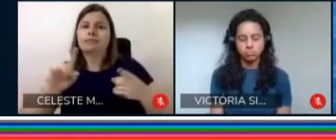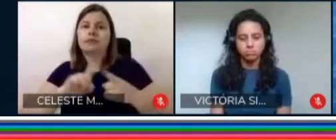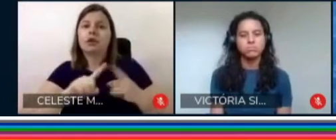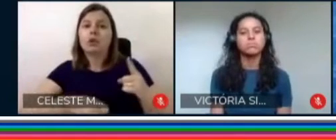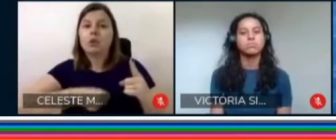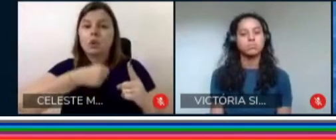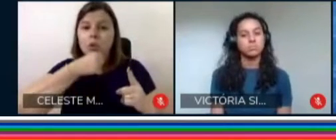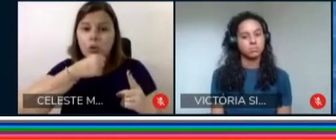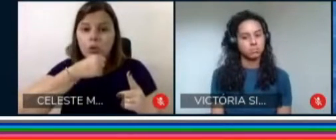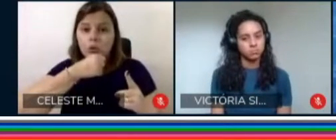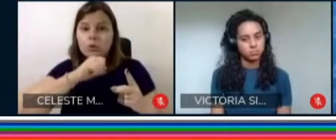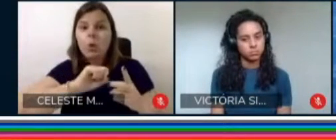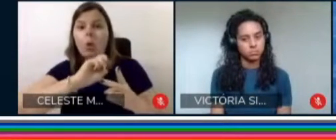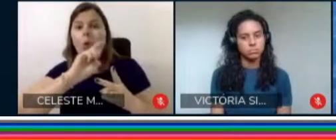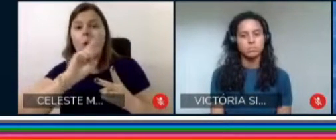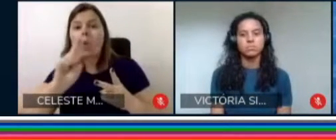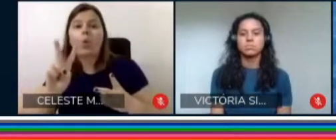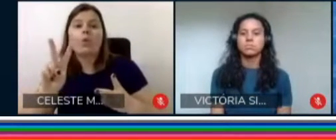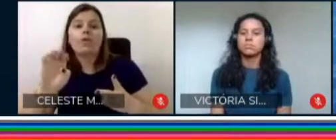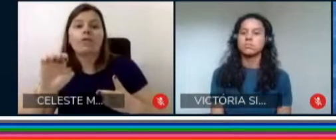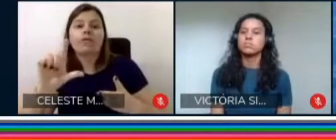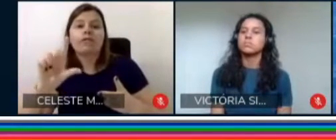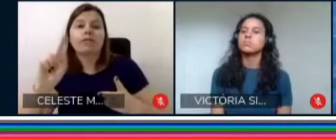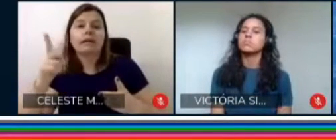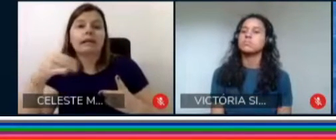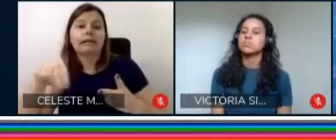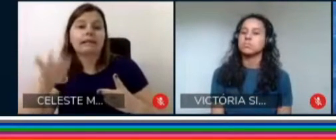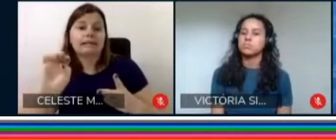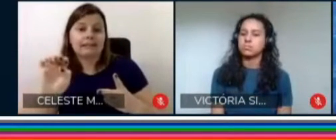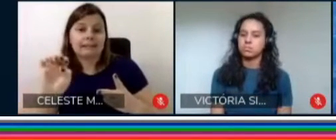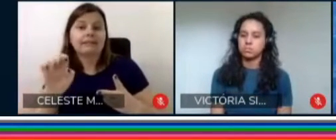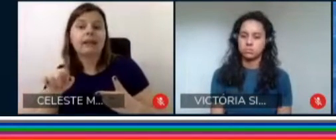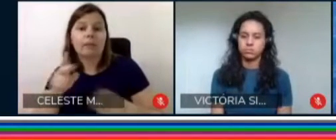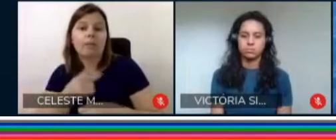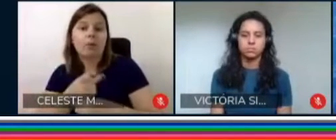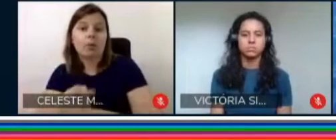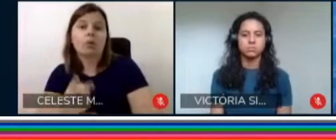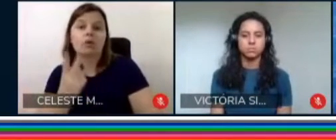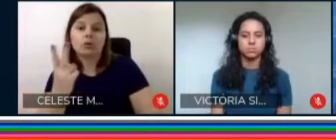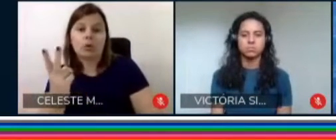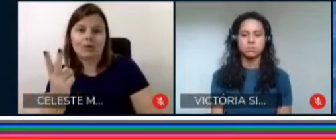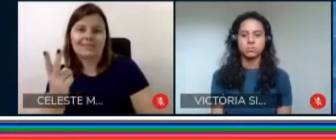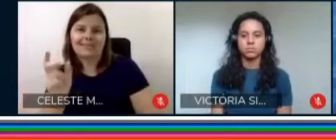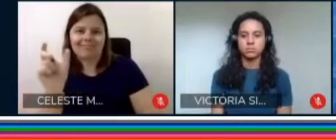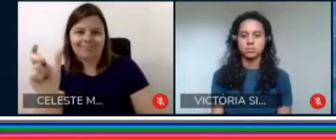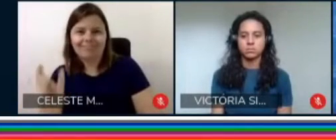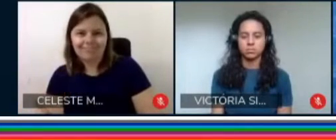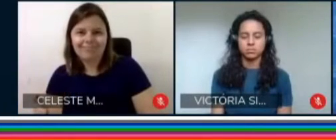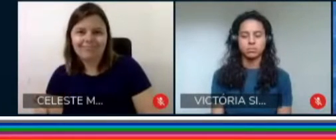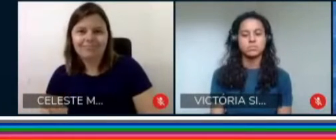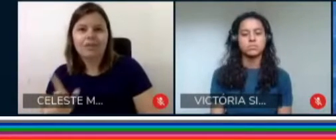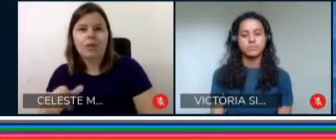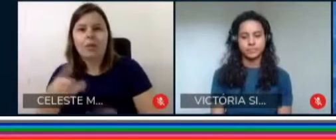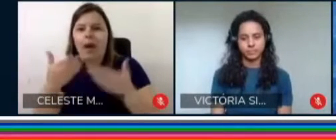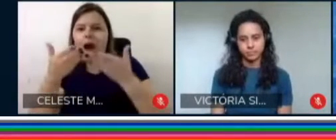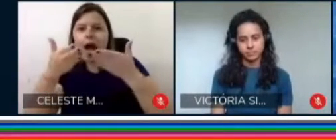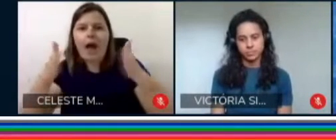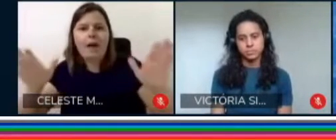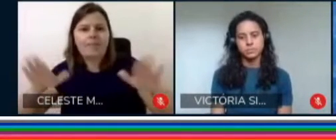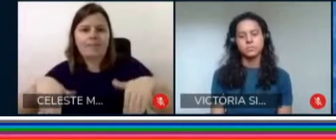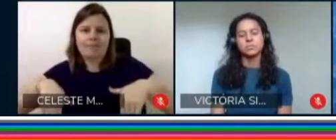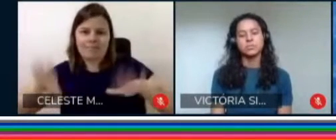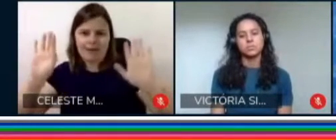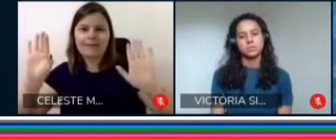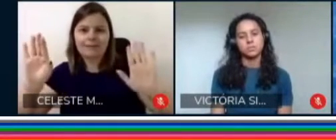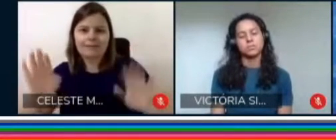idosos ou velhice, por exemplo, ele vai procurar os dois termos, né? Então isso amplia as minhas possibilidades de não perder